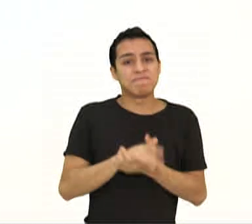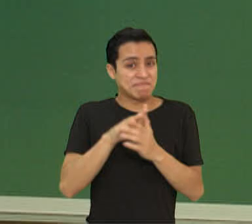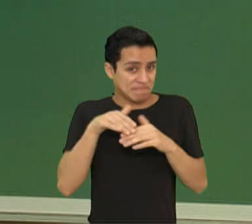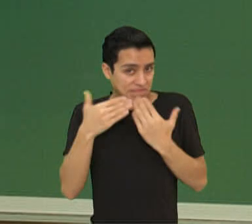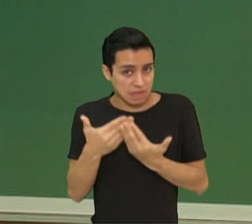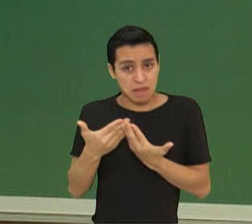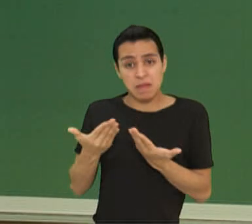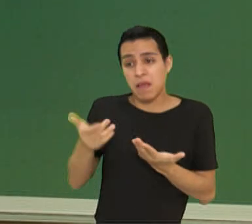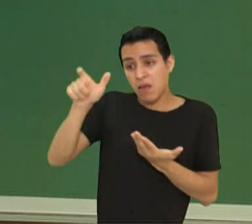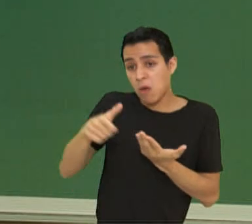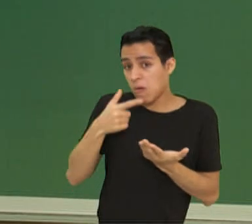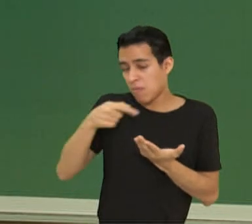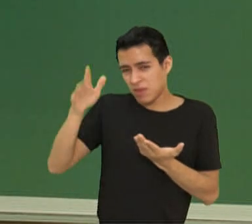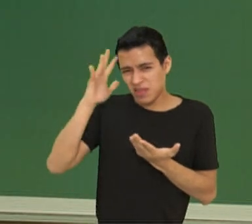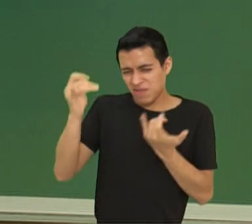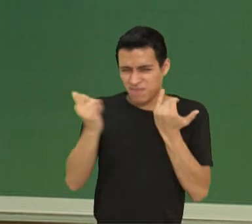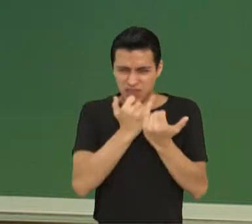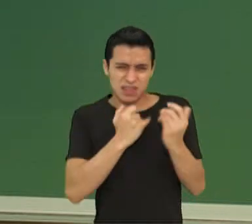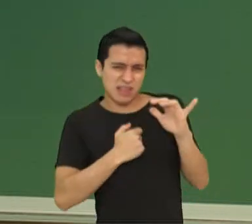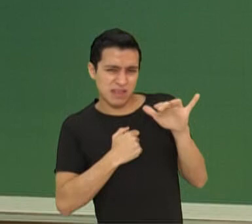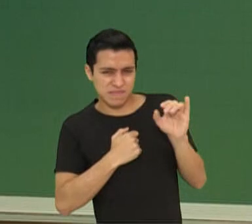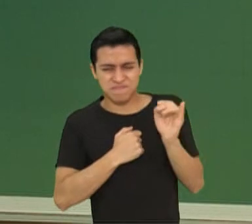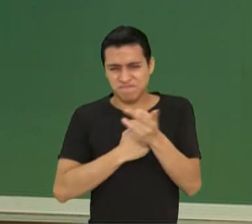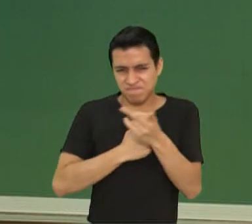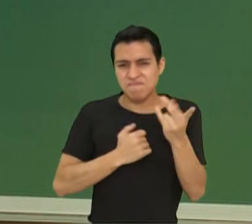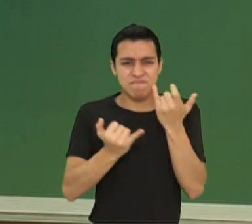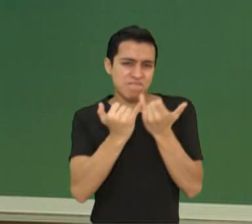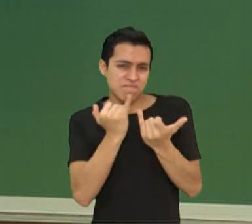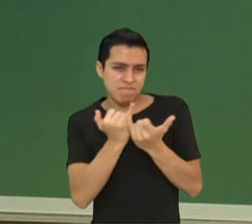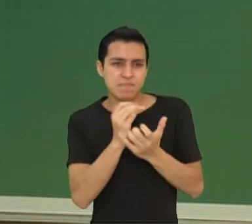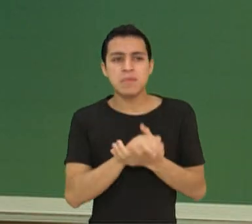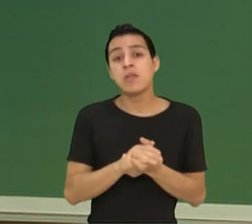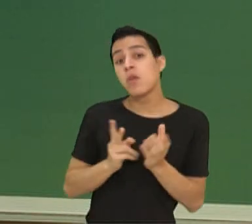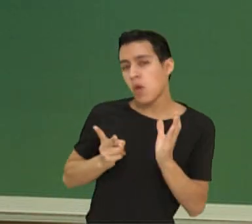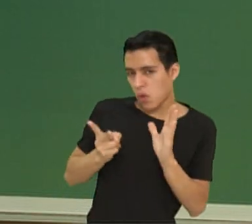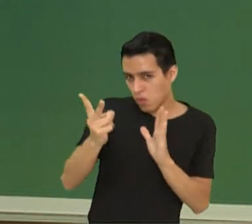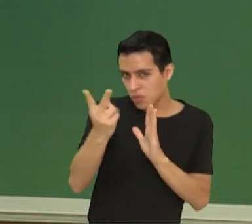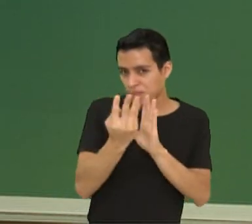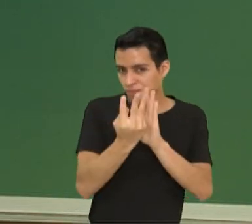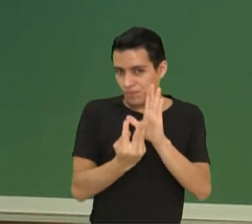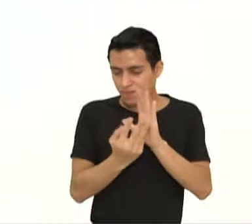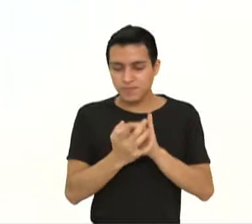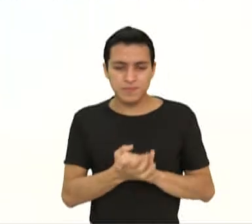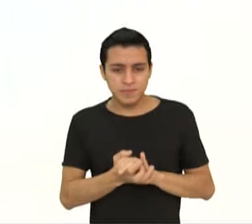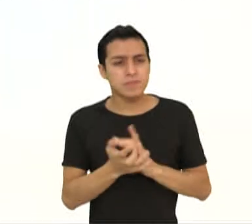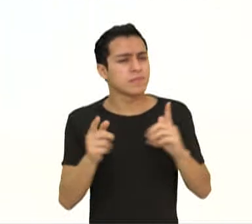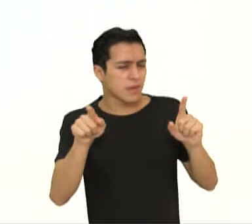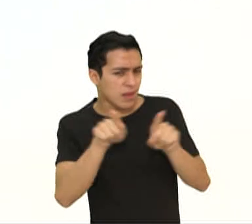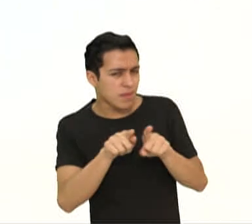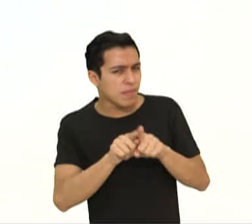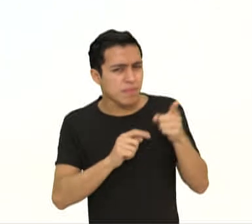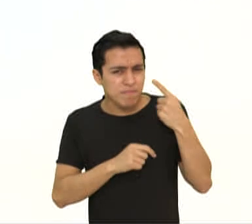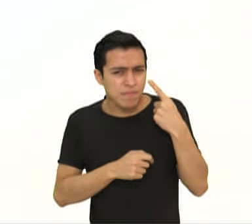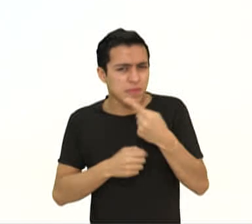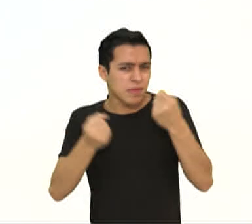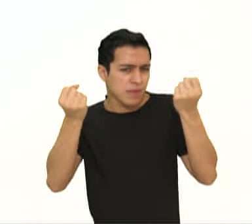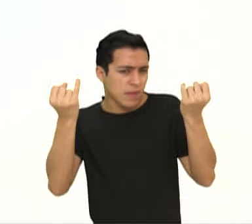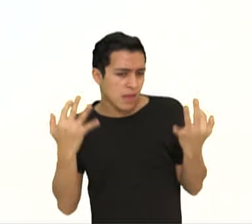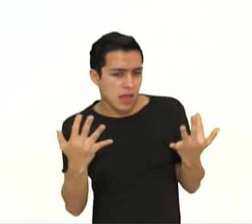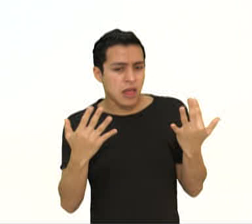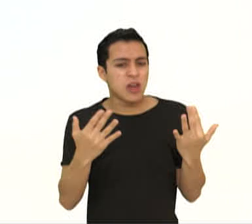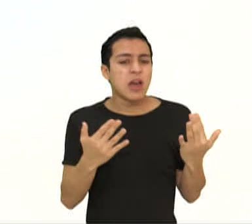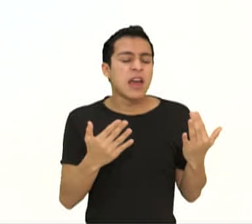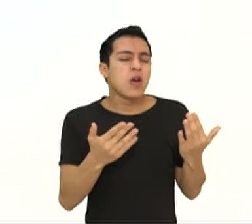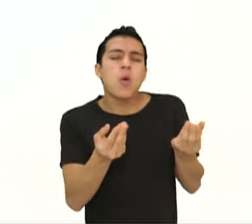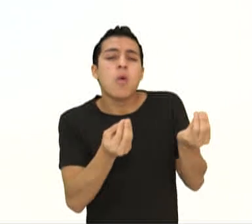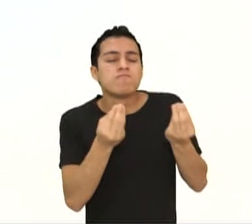teoria dele parecida com a do Caio. Continuando o texto. Também aqui, o ponto de chegada está mais